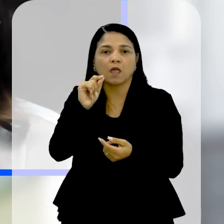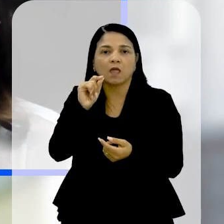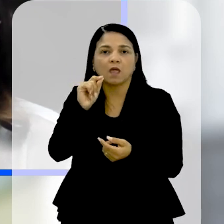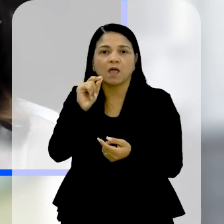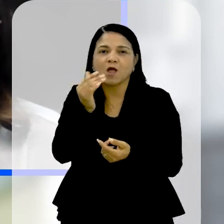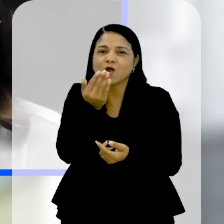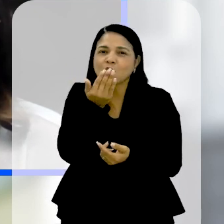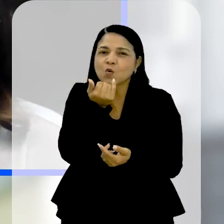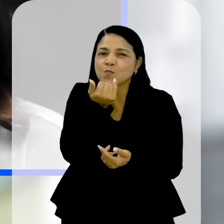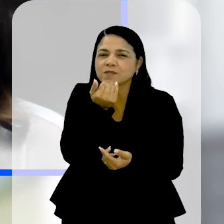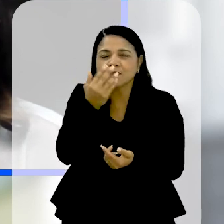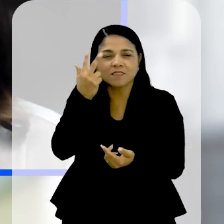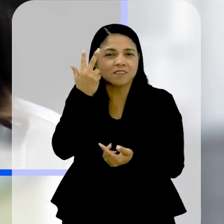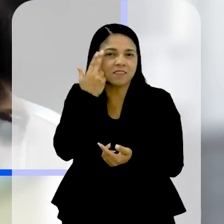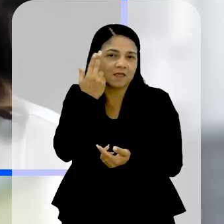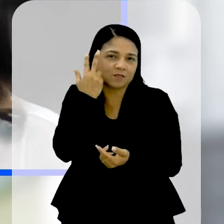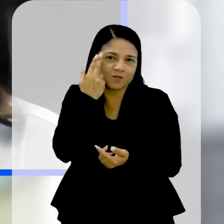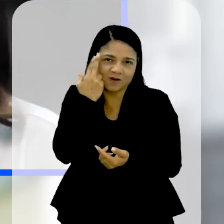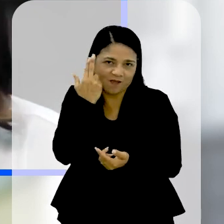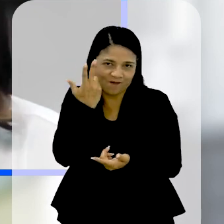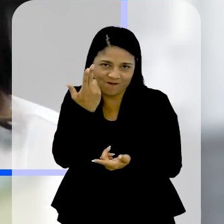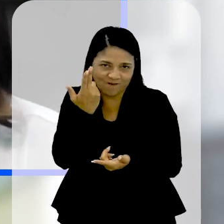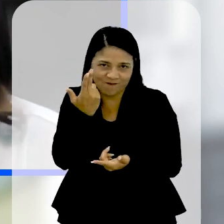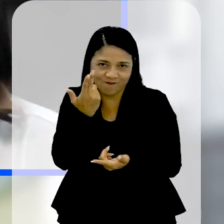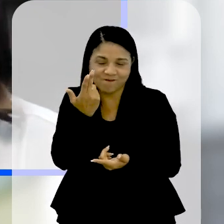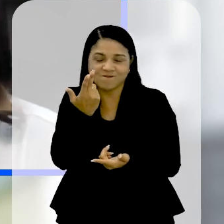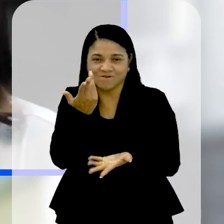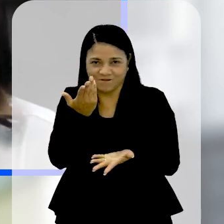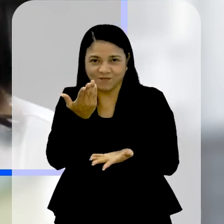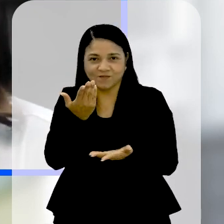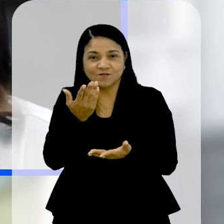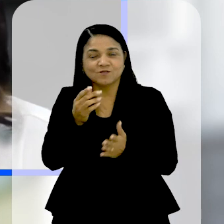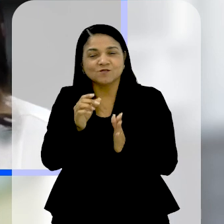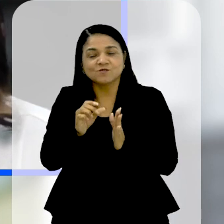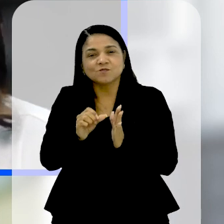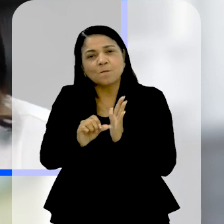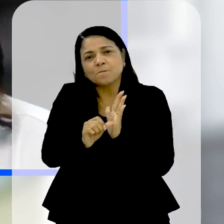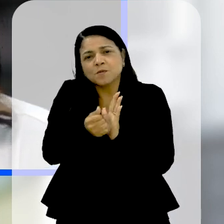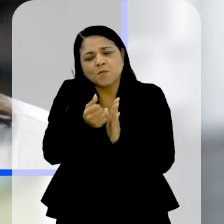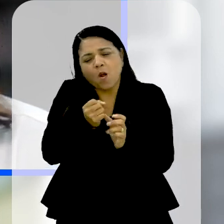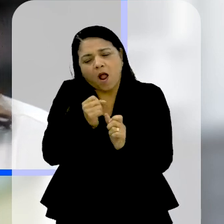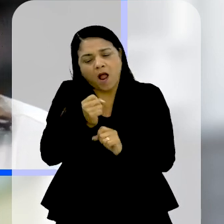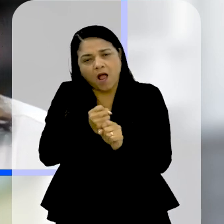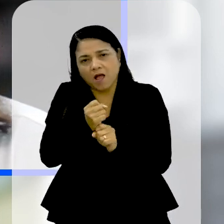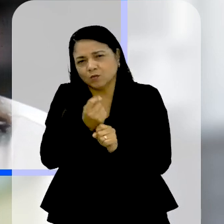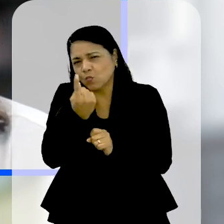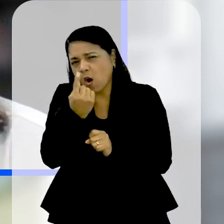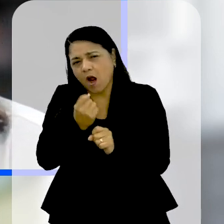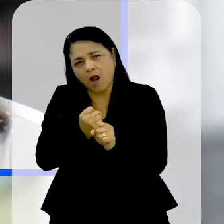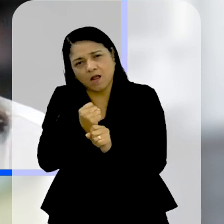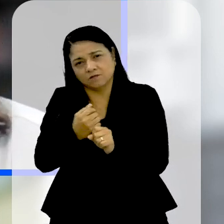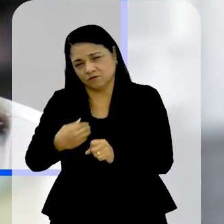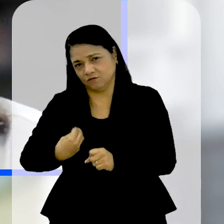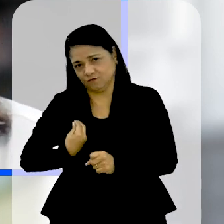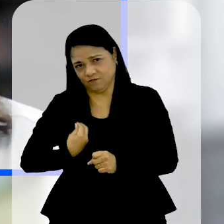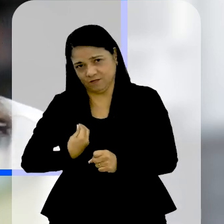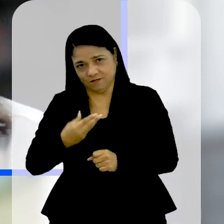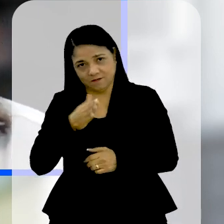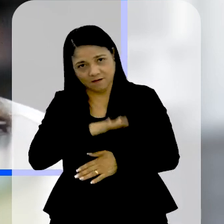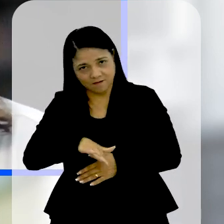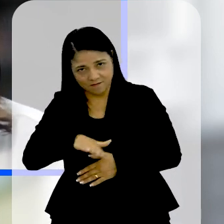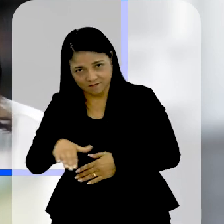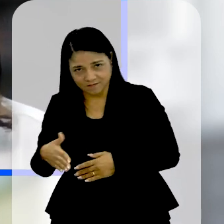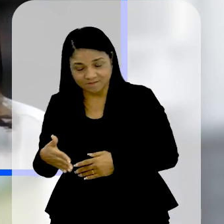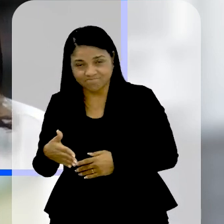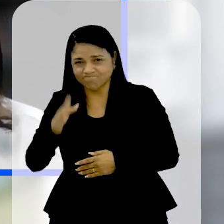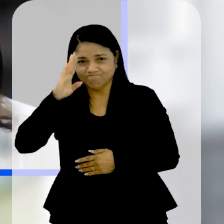a comida in natura, né, para essa introdução alimentar, para esses primeiros anos de vida das crianças.